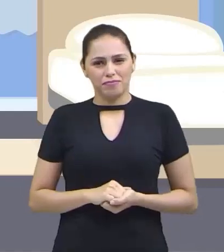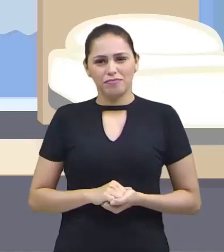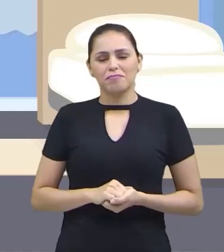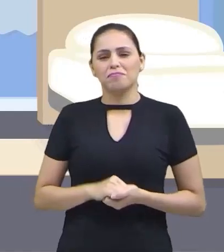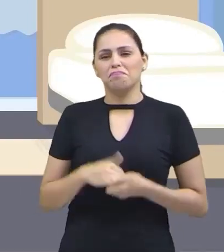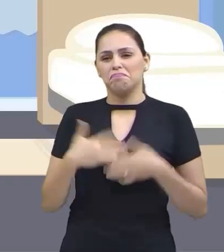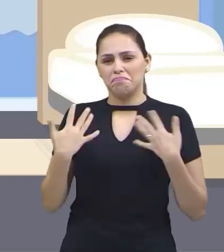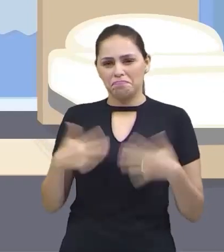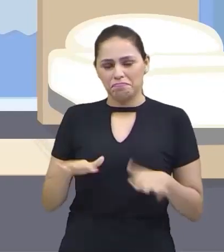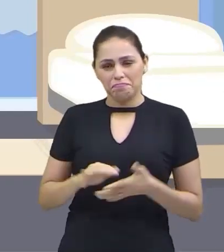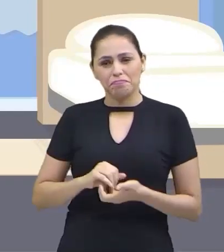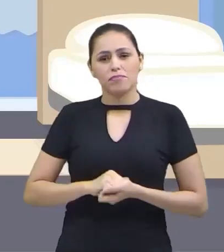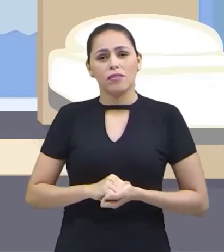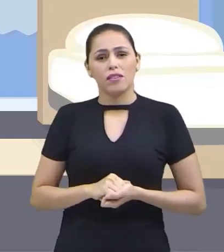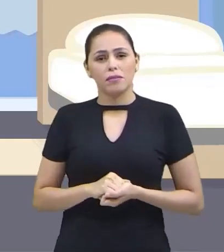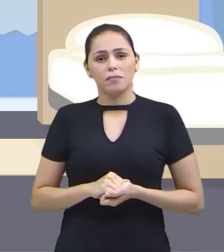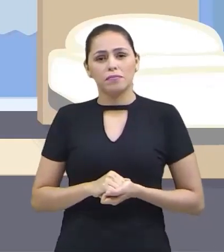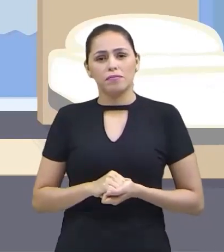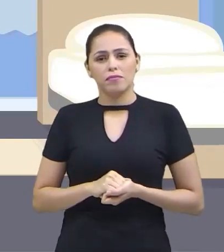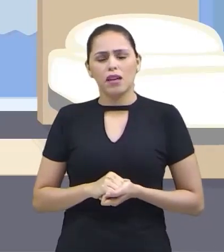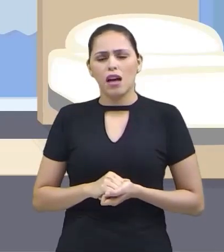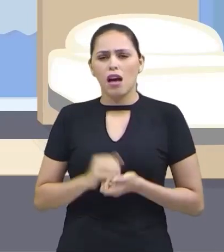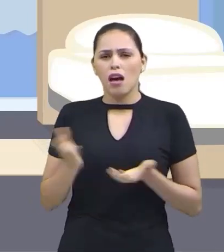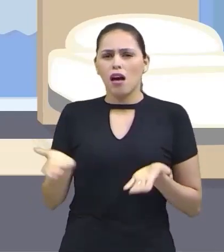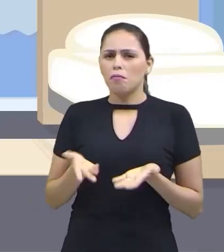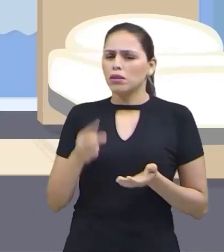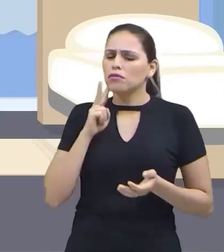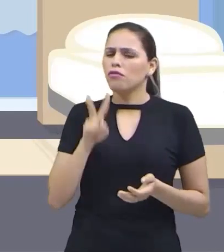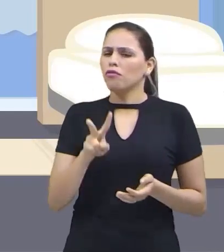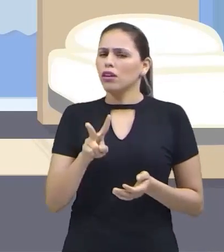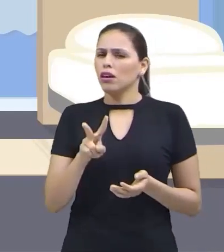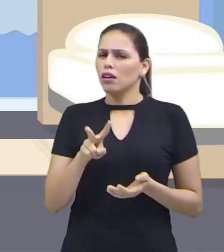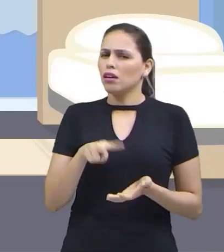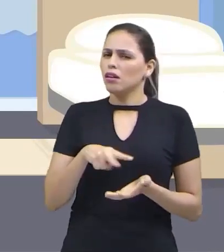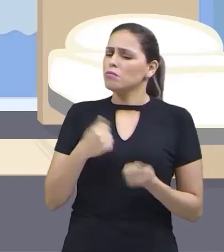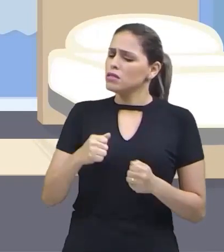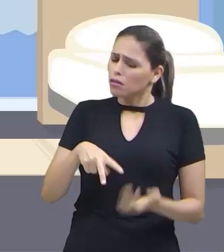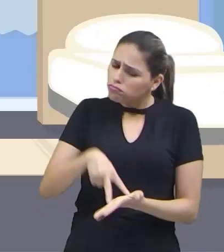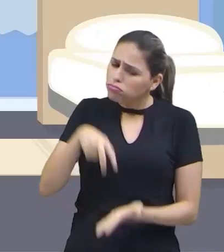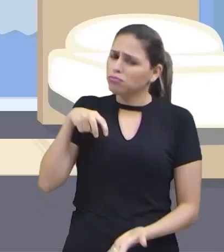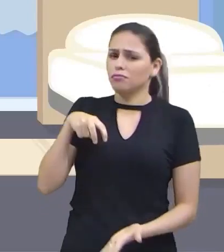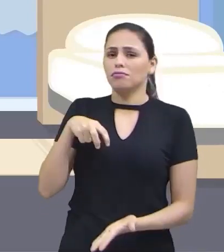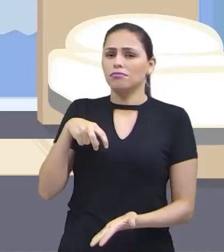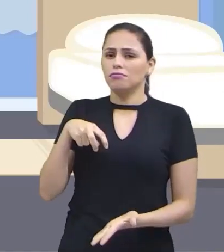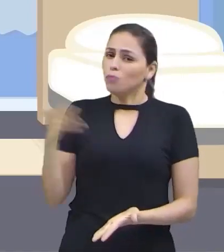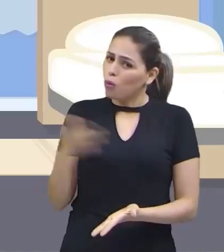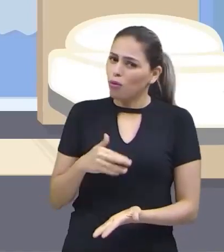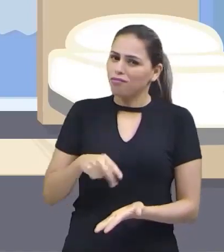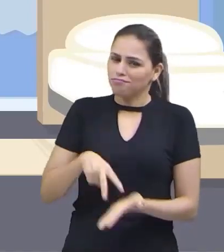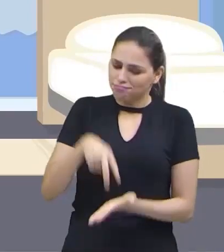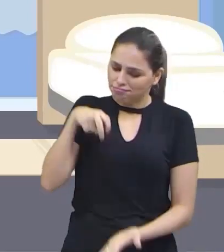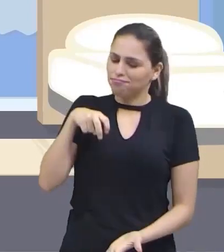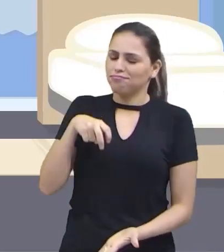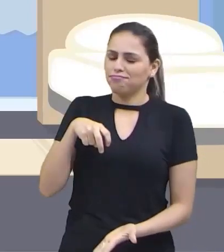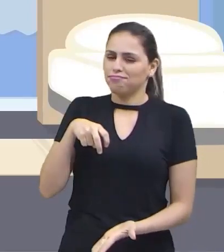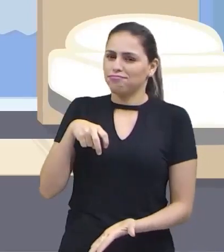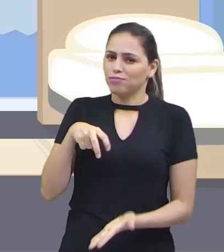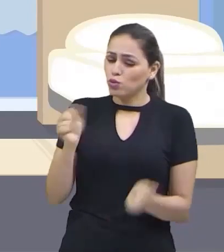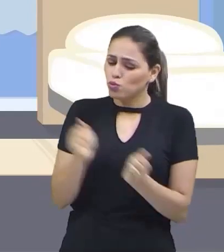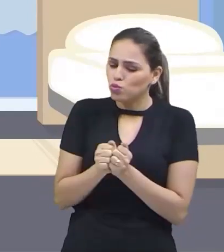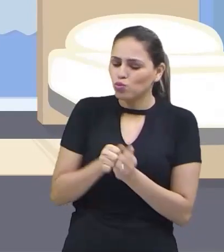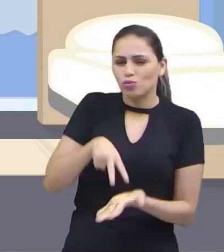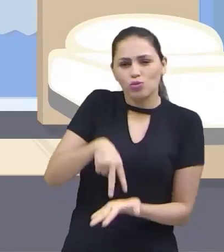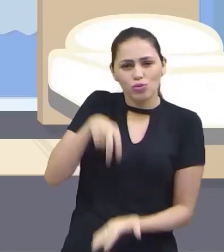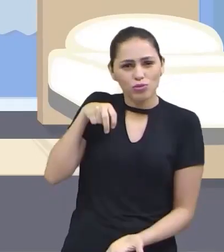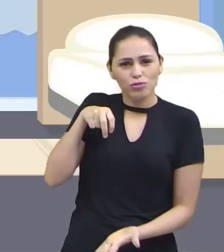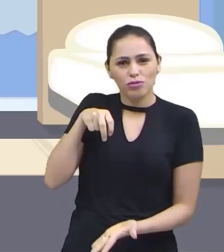Caramba, cheguei no topo da montanha. Mas tem gente que não pulou. Ei, Maria, ei, João. Bora, bora, Davi, comigo. Vamos pular aqui